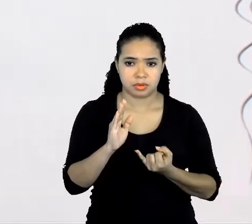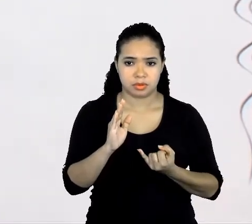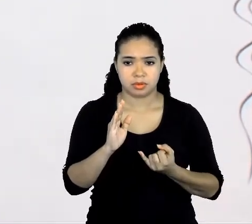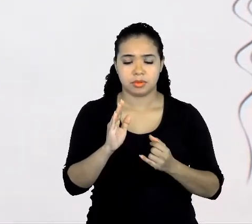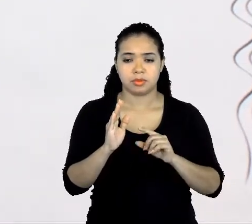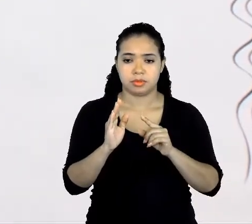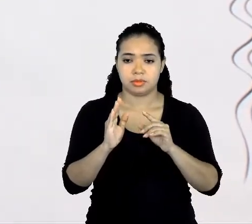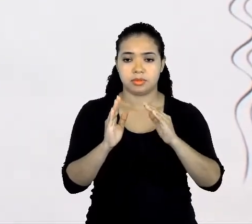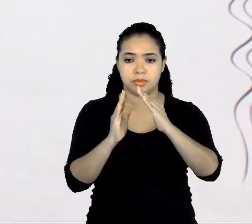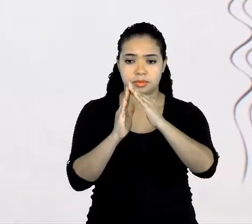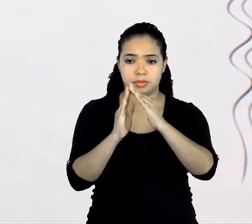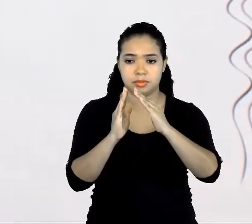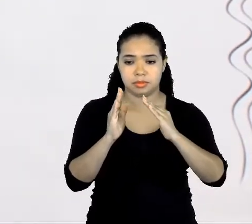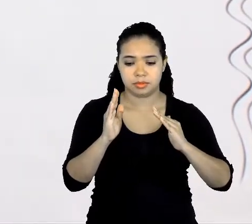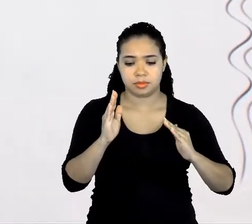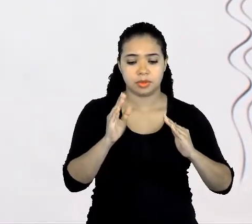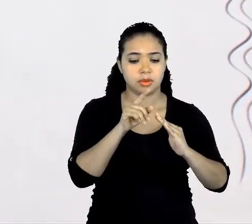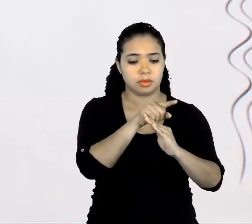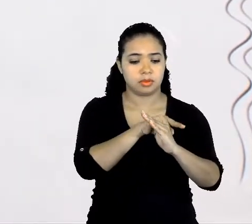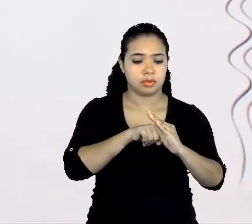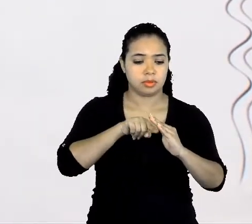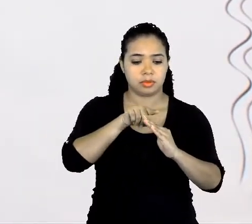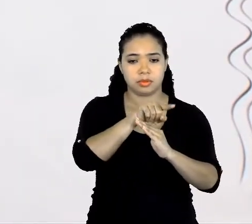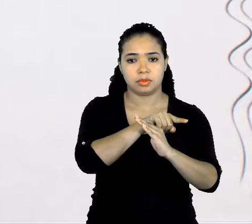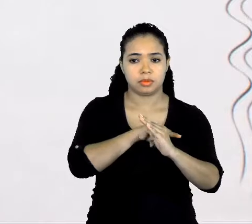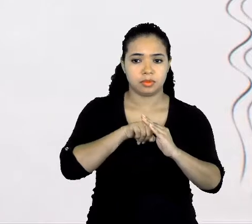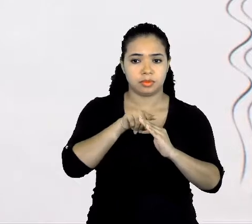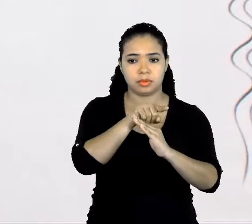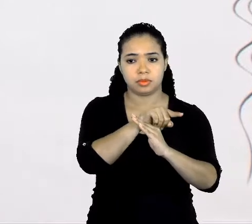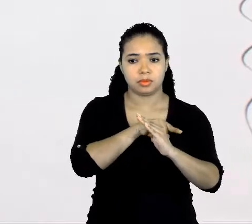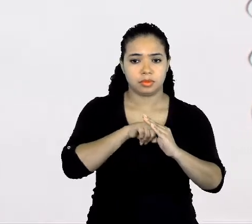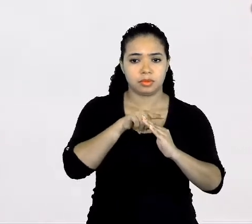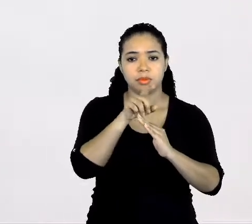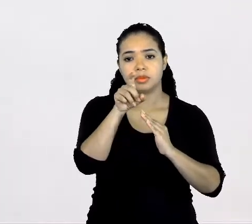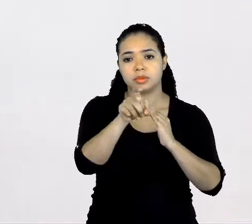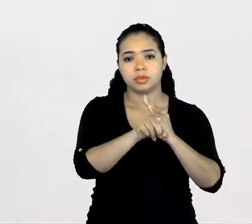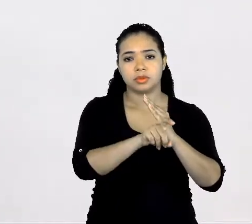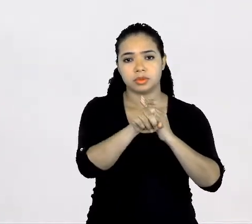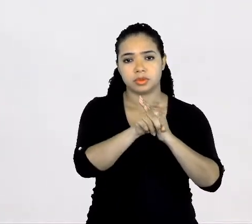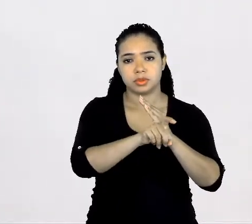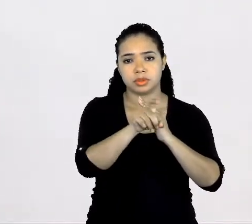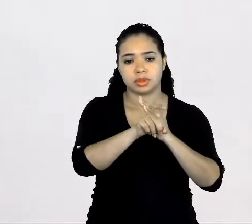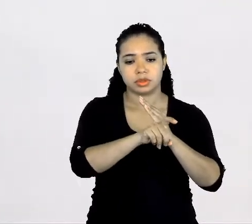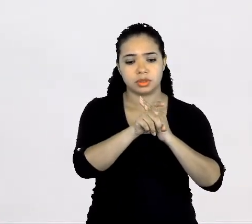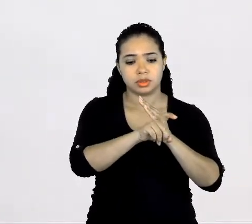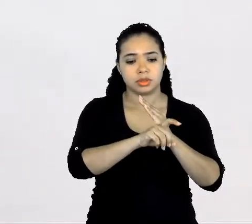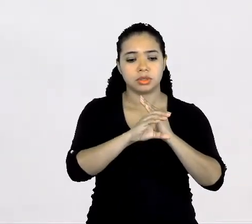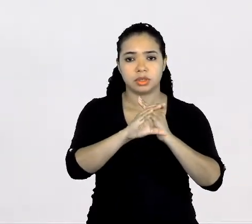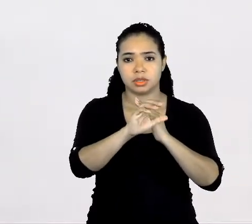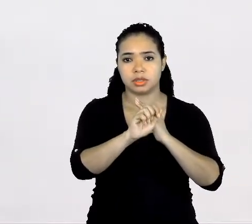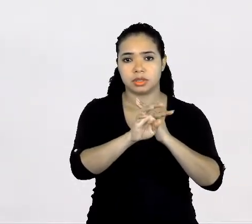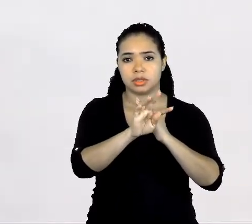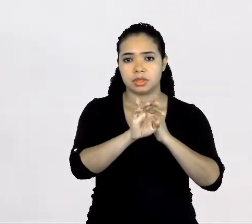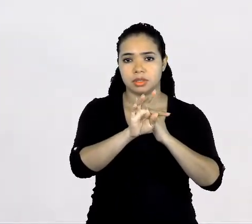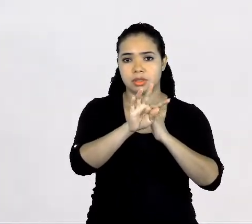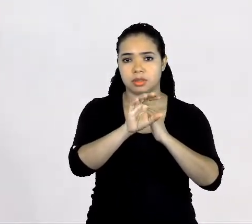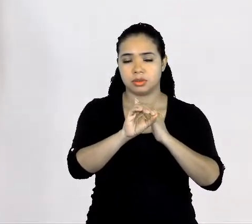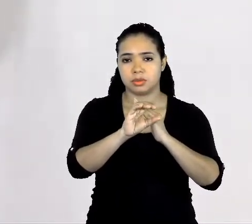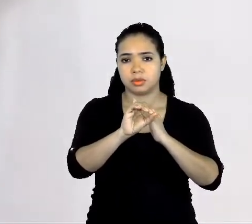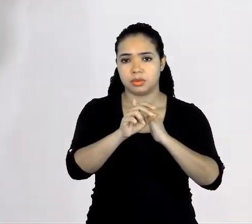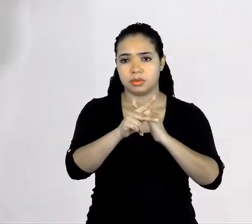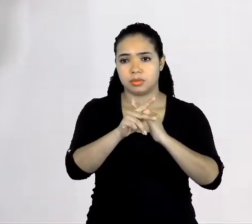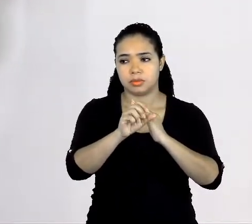eu quiser descobrir o x, ele é cateto oposto. Então eu tenho que pensar numa relação que tenha cateto oposto no nome. Então eu já sei que será o